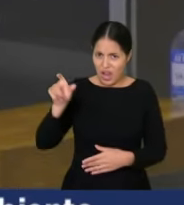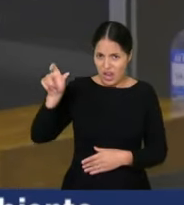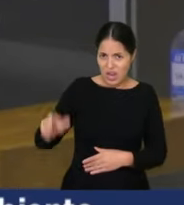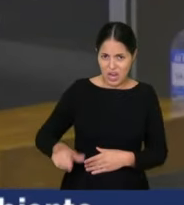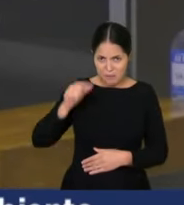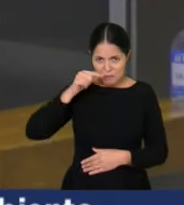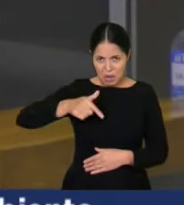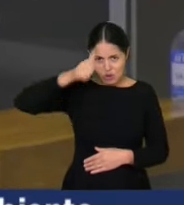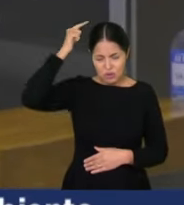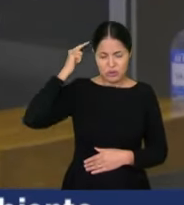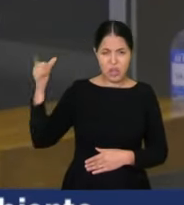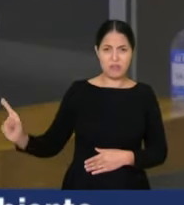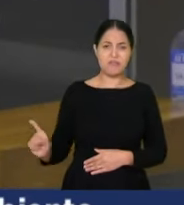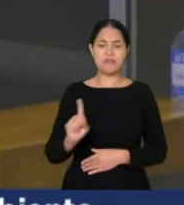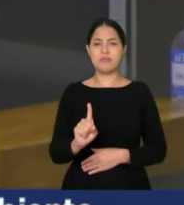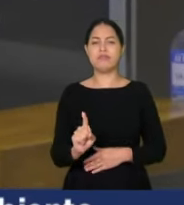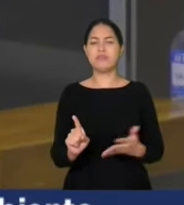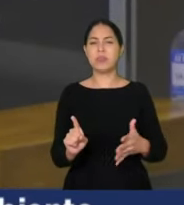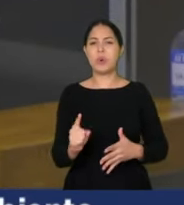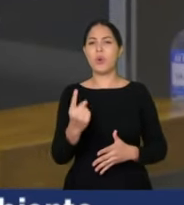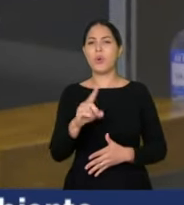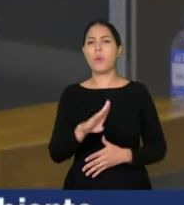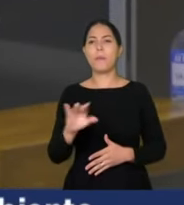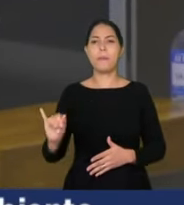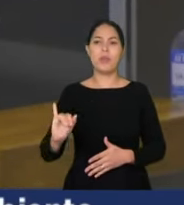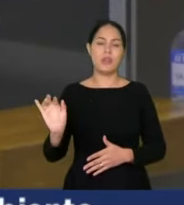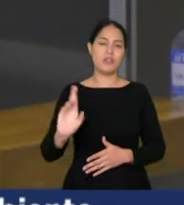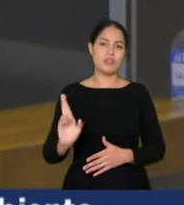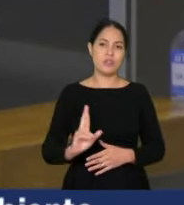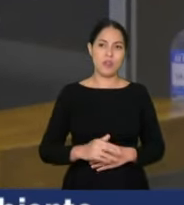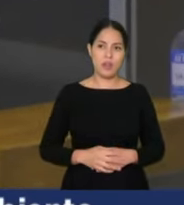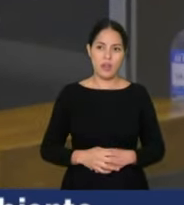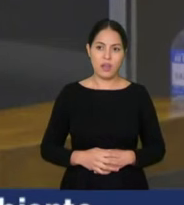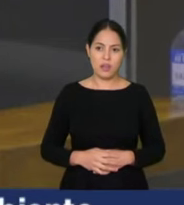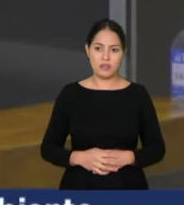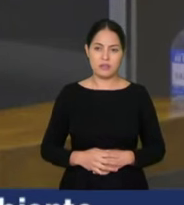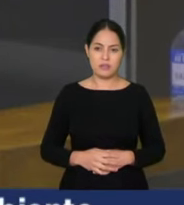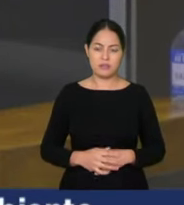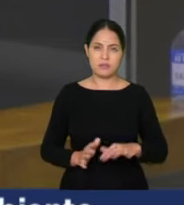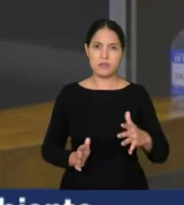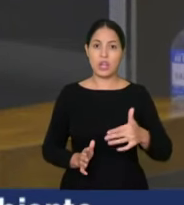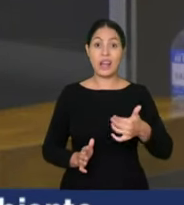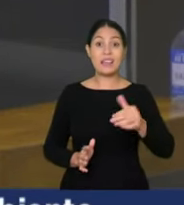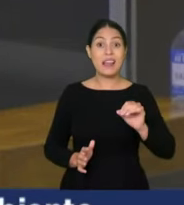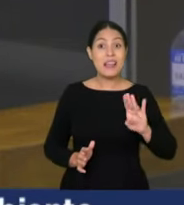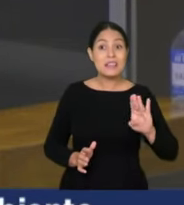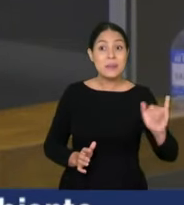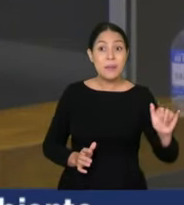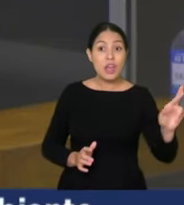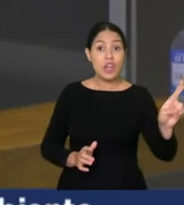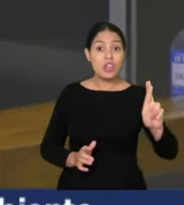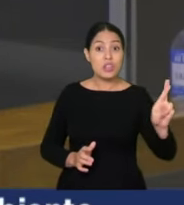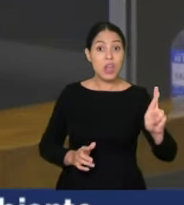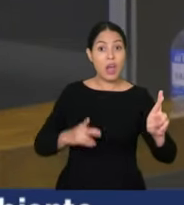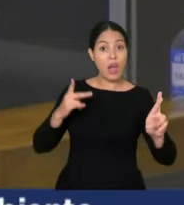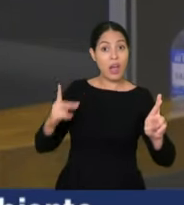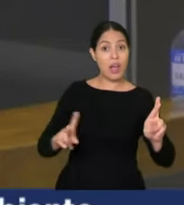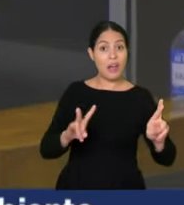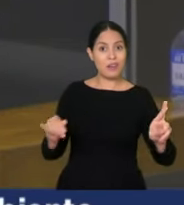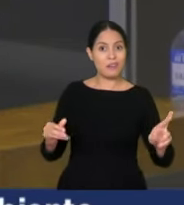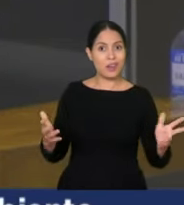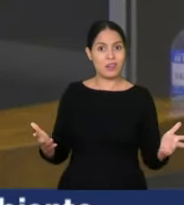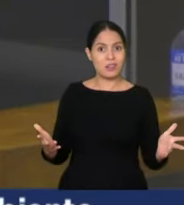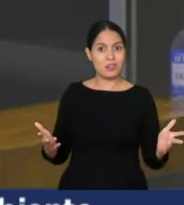de aproximadamente 1 bilhão de reais. Deverá sair próximo de 10 bilhões de reais de patrimônio. Isso é